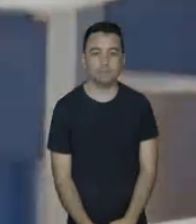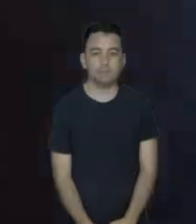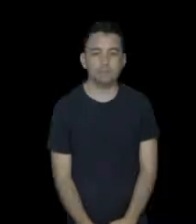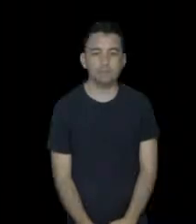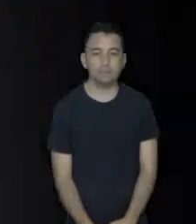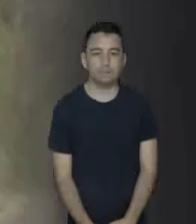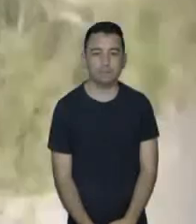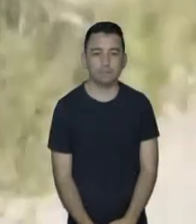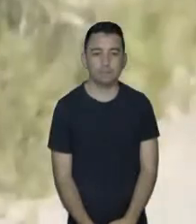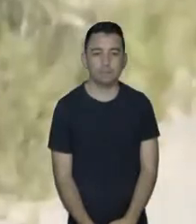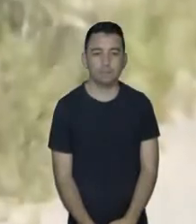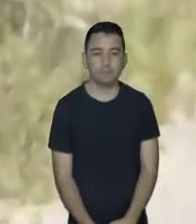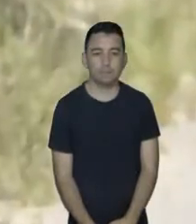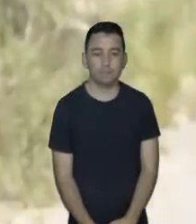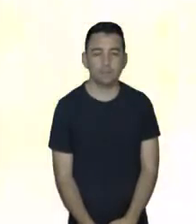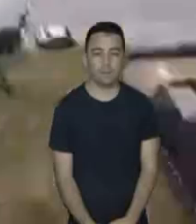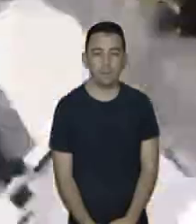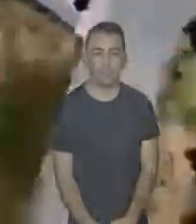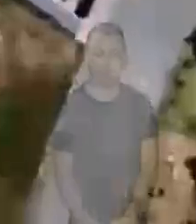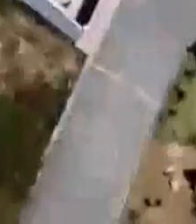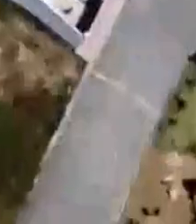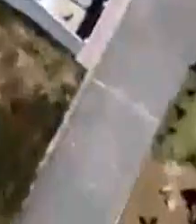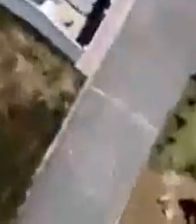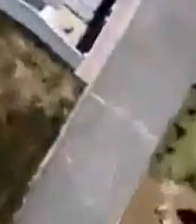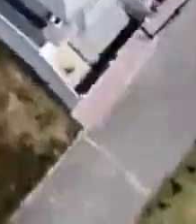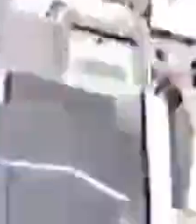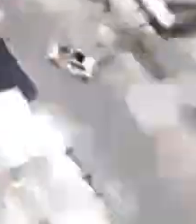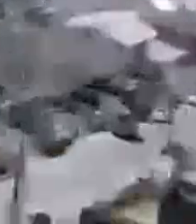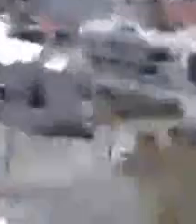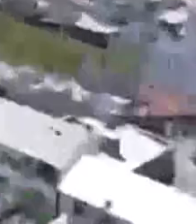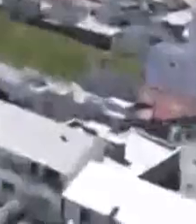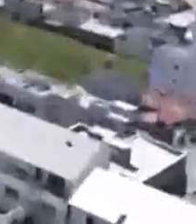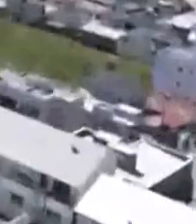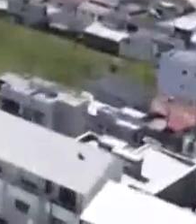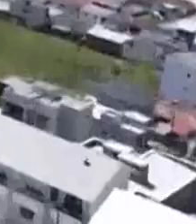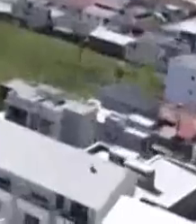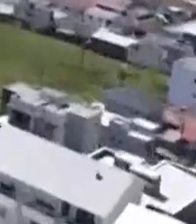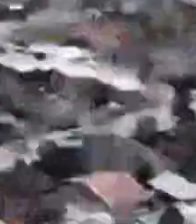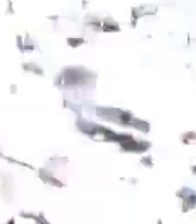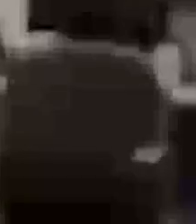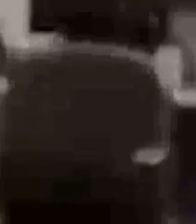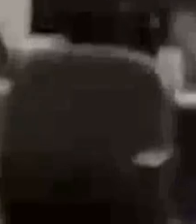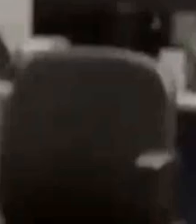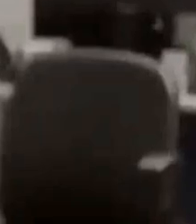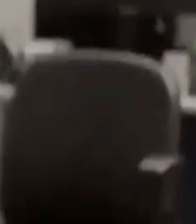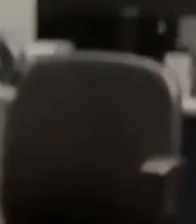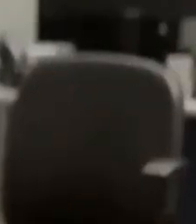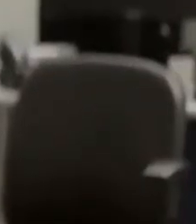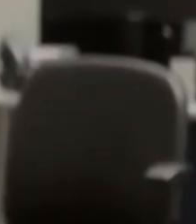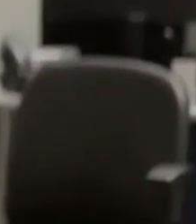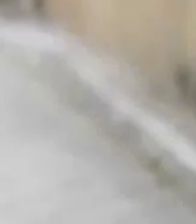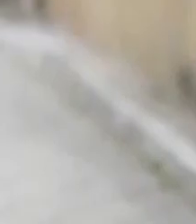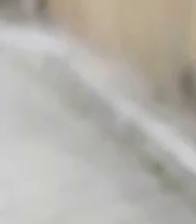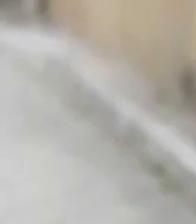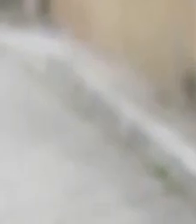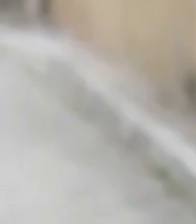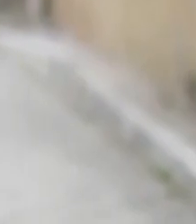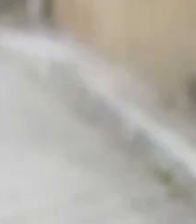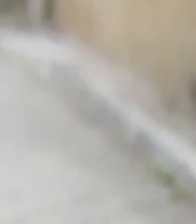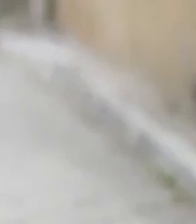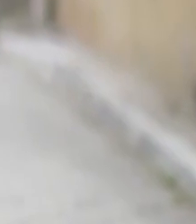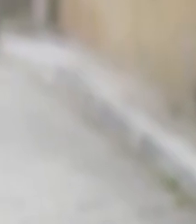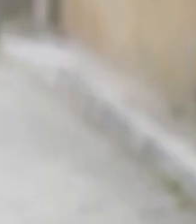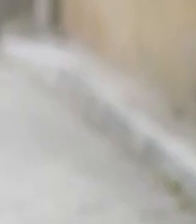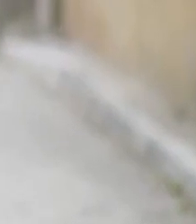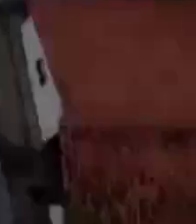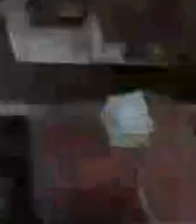Essa é a Luísa. Ela mora em Palhoça, cidade da Grande Florianópolis. E esse é o Natan. O Natan mora no bairro do